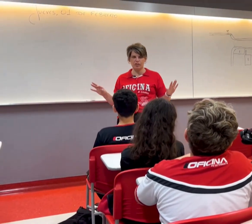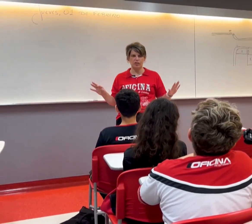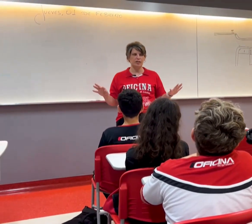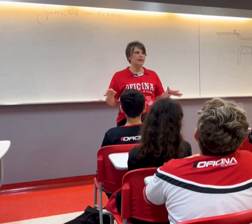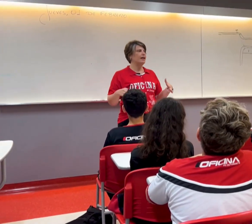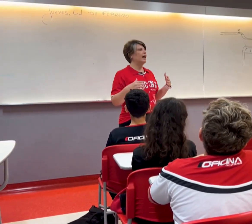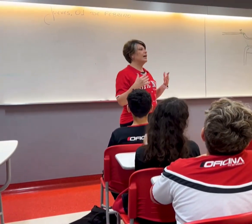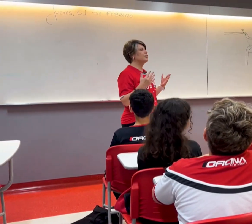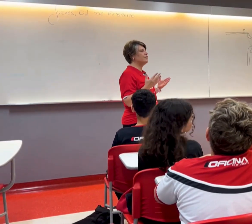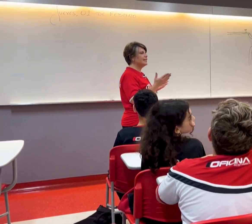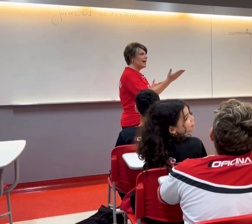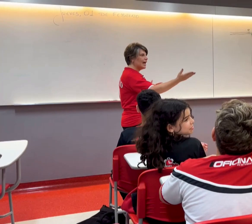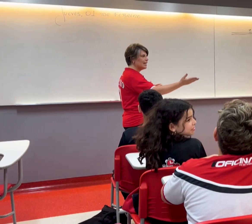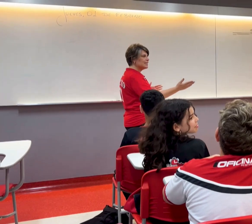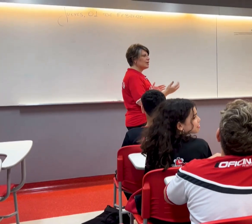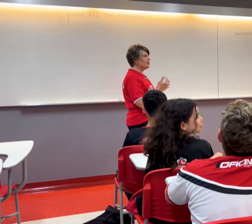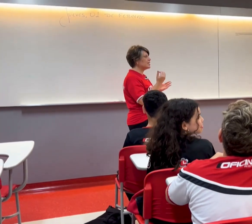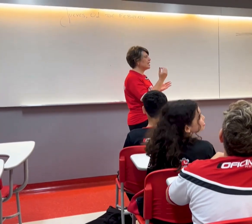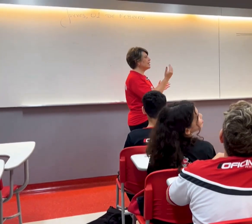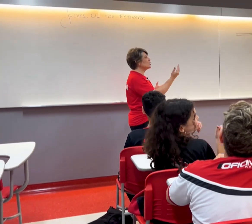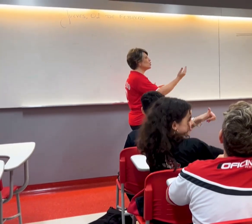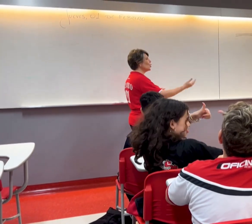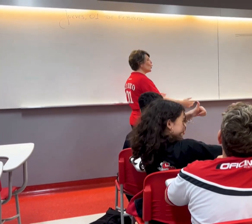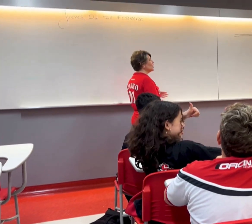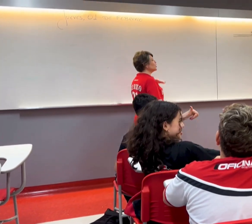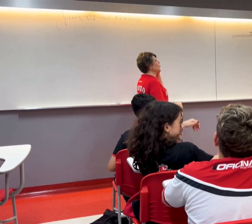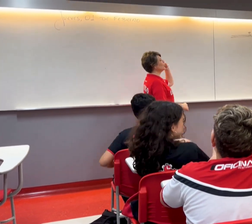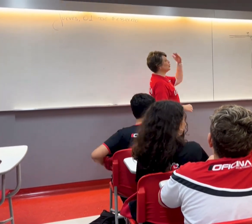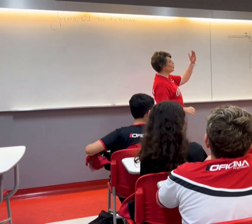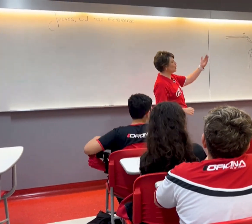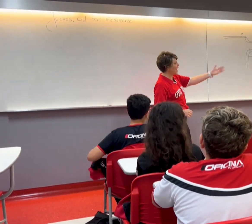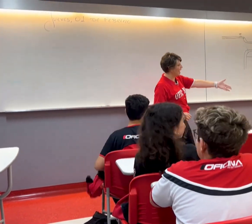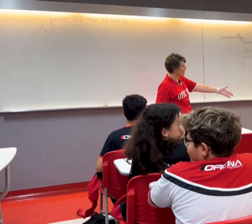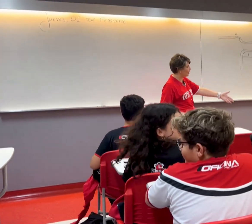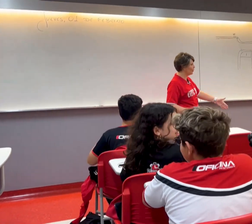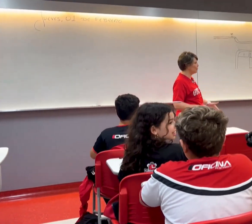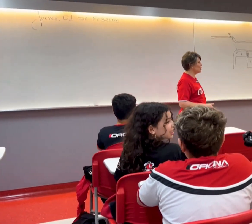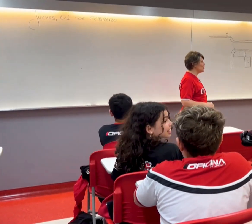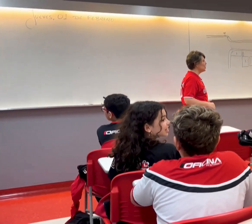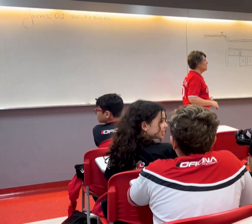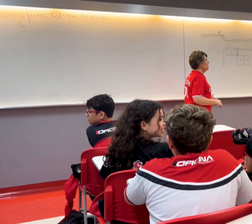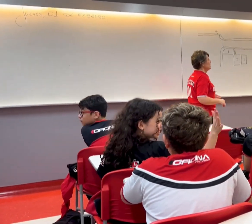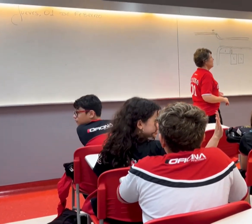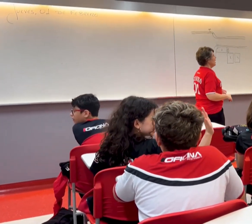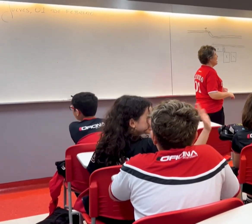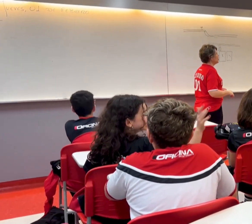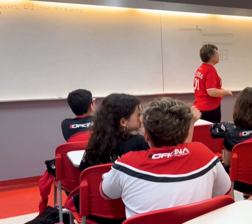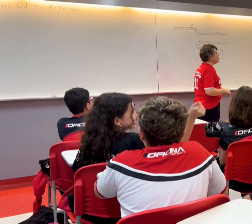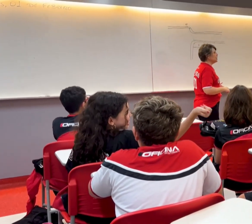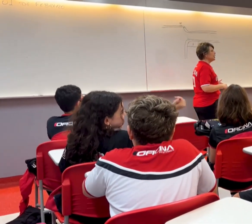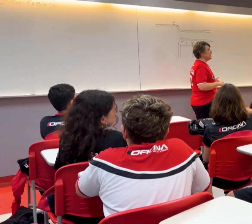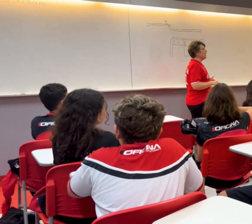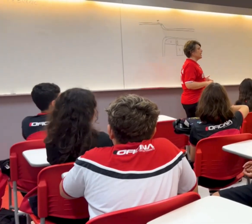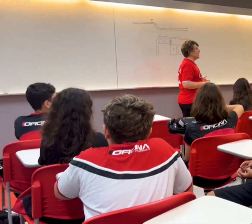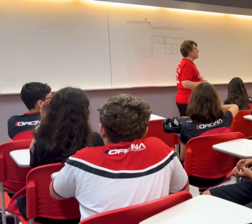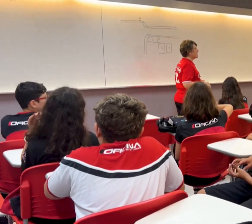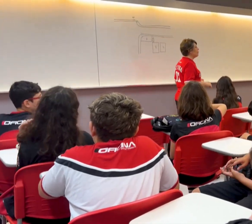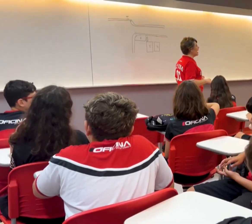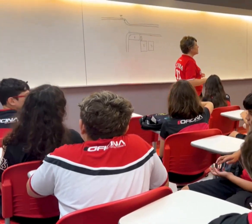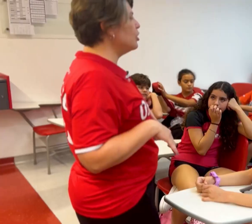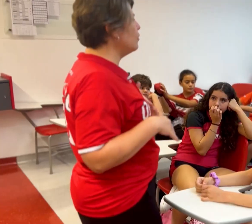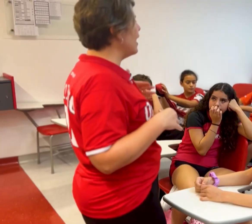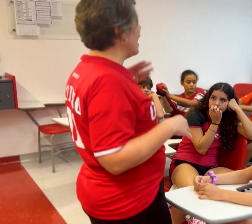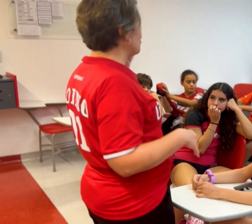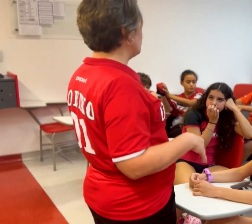esse dinheiro, que desde muito cedo eles já começam, às vezes os familiares têm costume de presenteá-los com dinheiro,